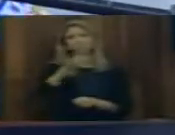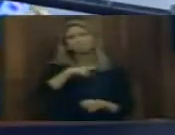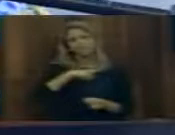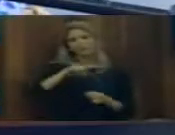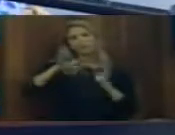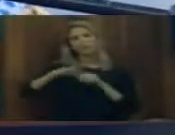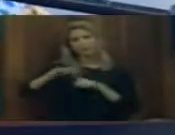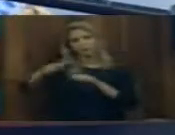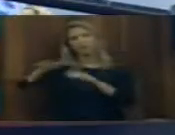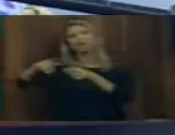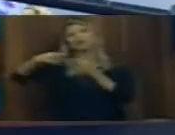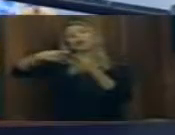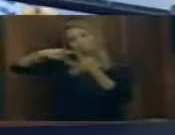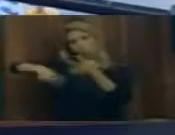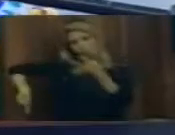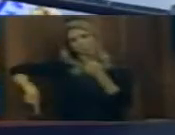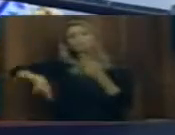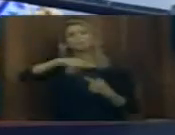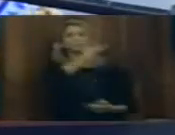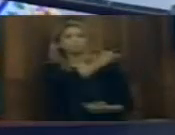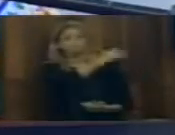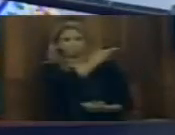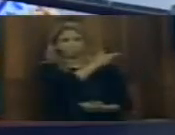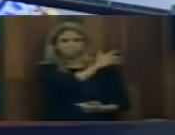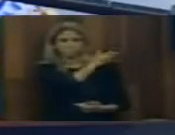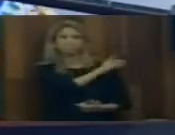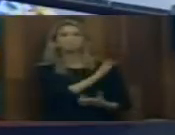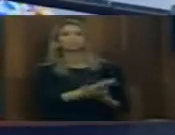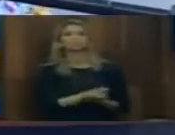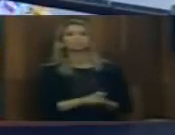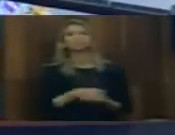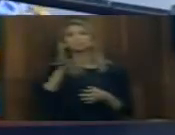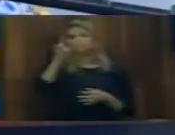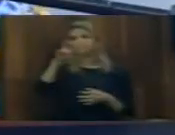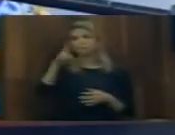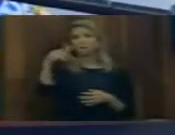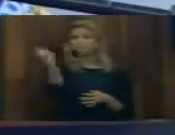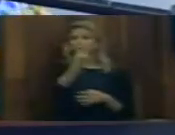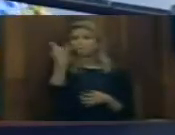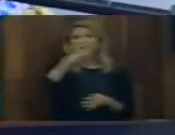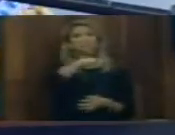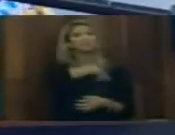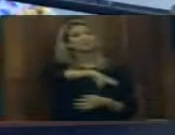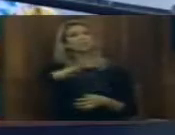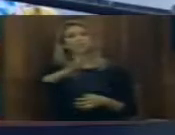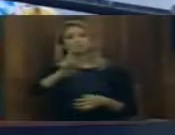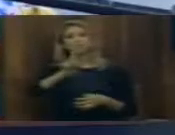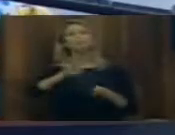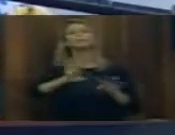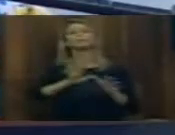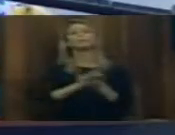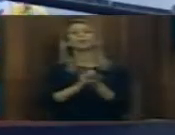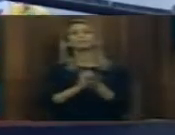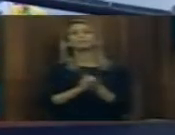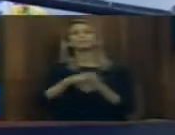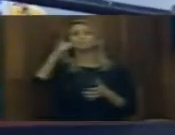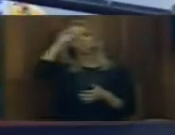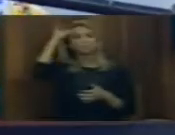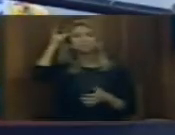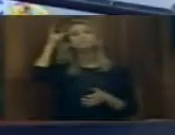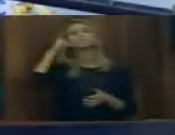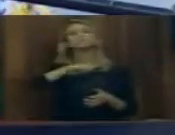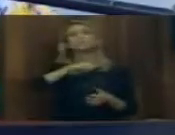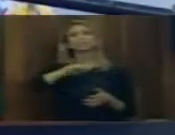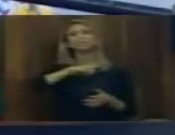caminhada contra a intolerância, né? Não só da nossa religião, porque não somente a de matriz africana sofre